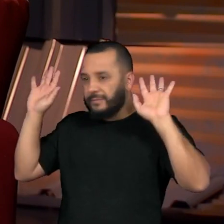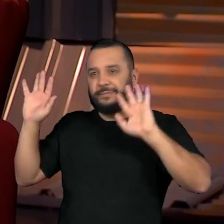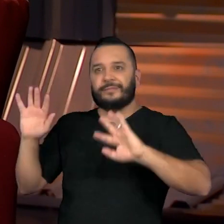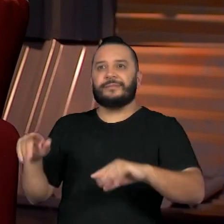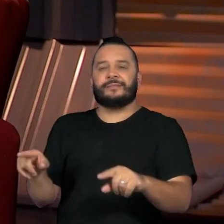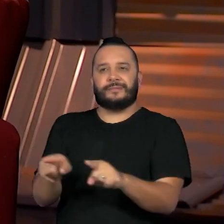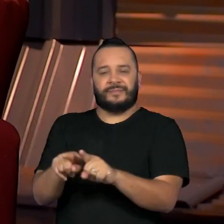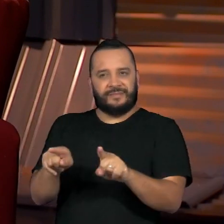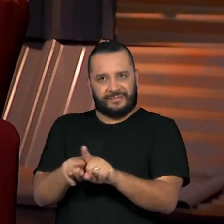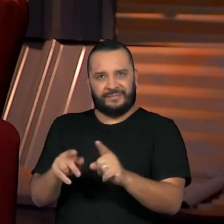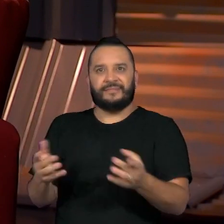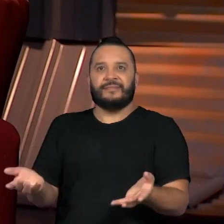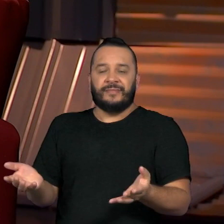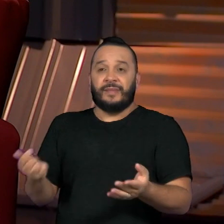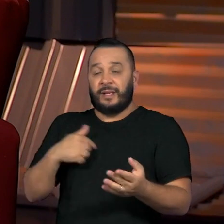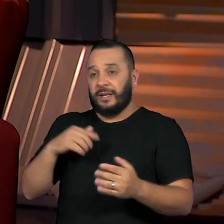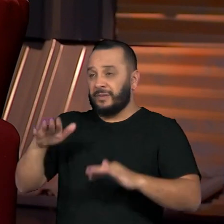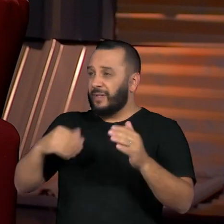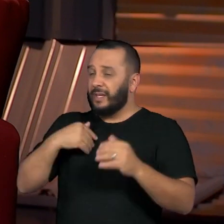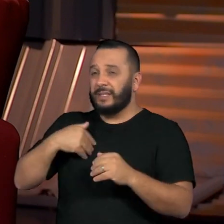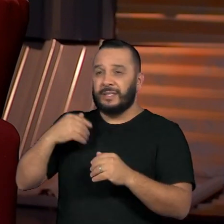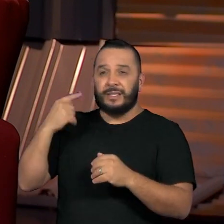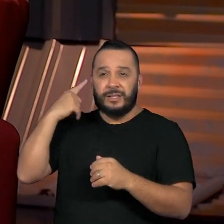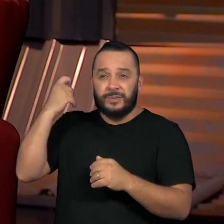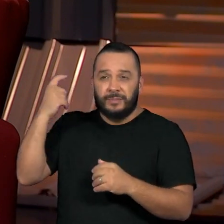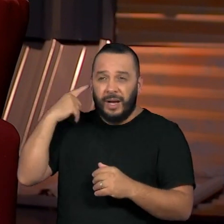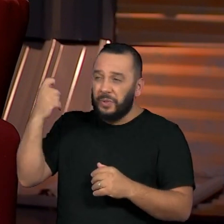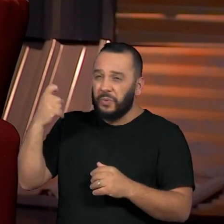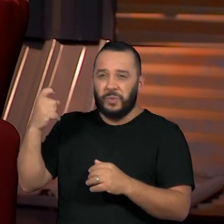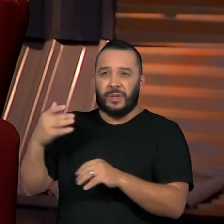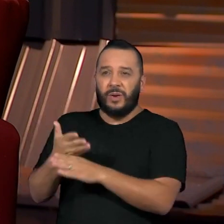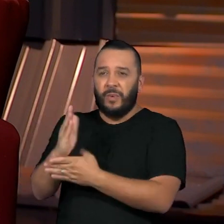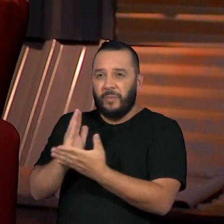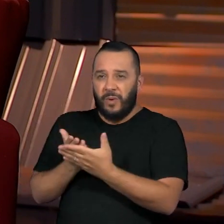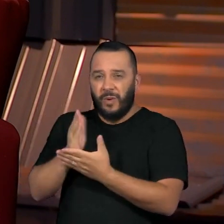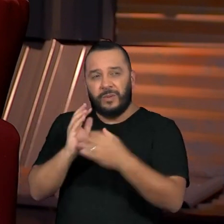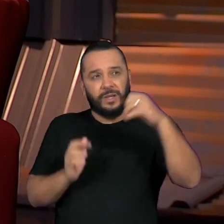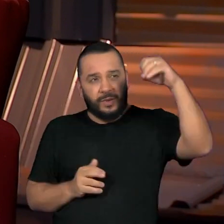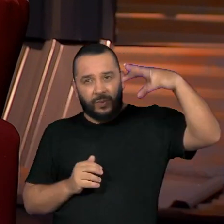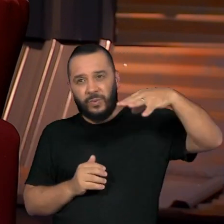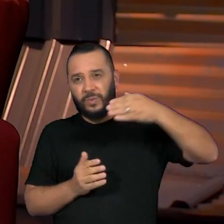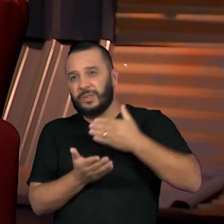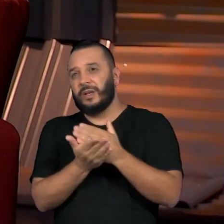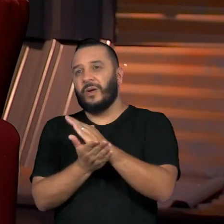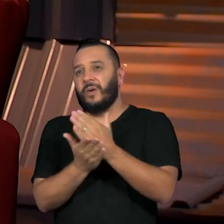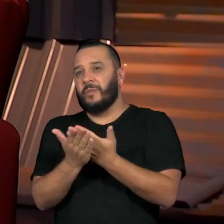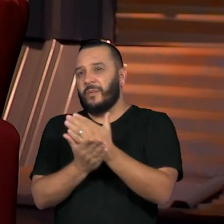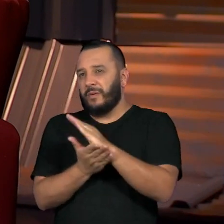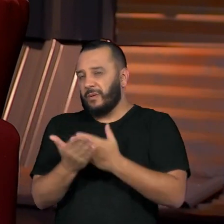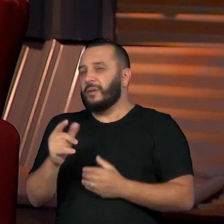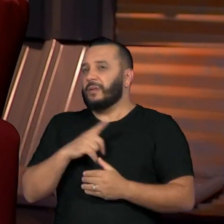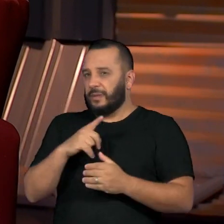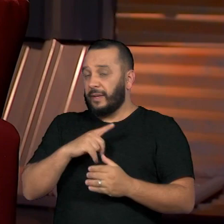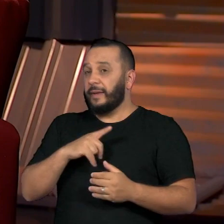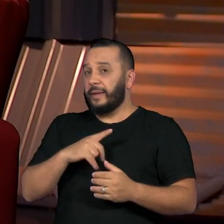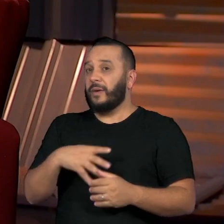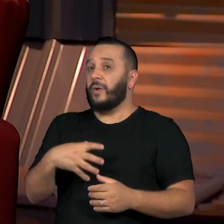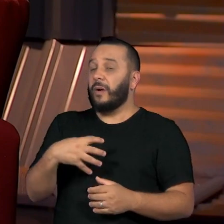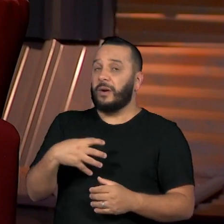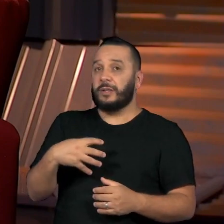aos ruídos, às luzes, aos toques. É comportamento restrito, ou